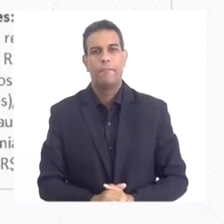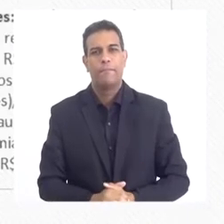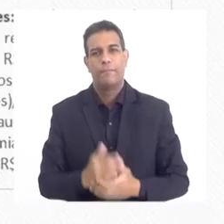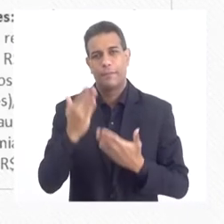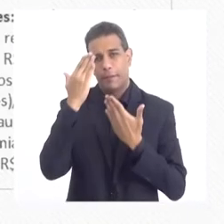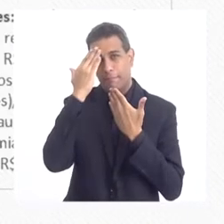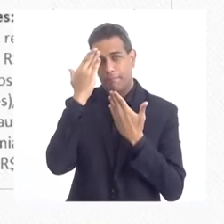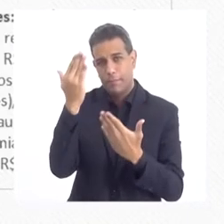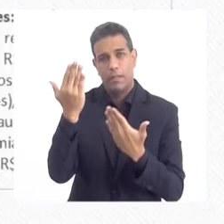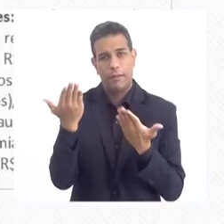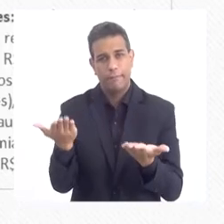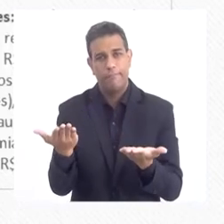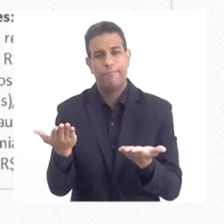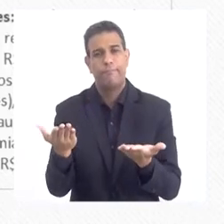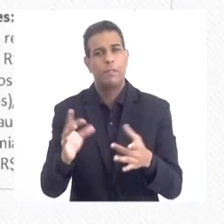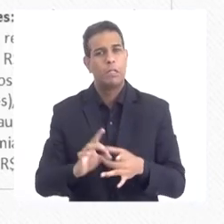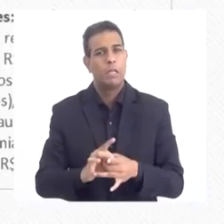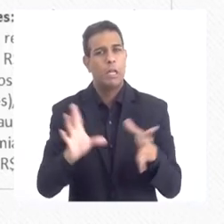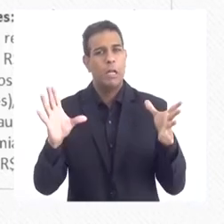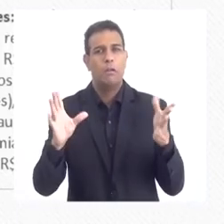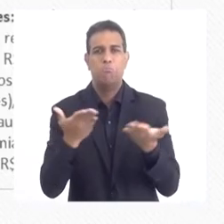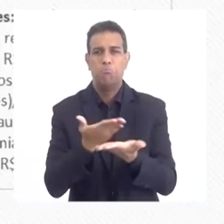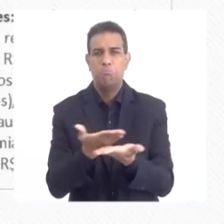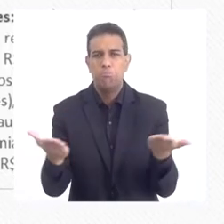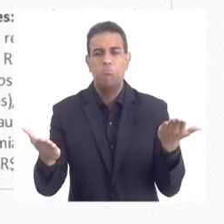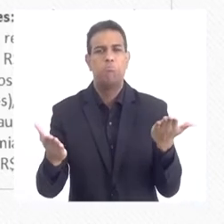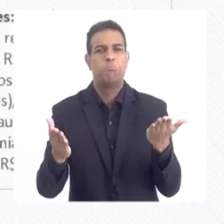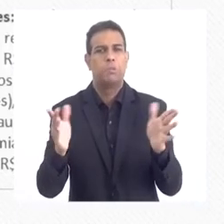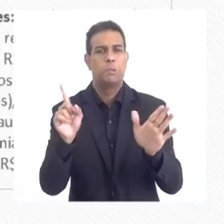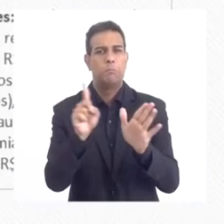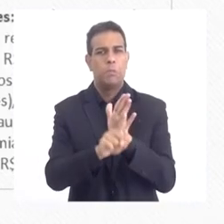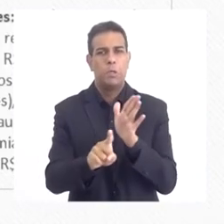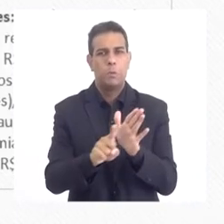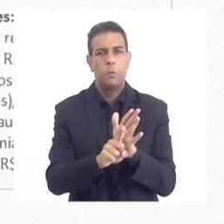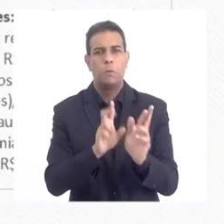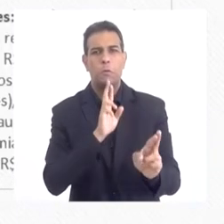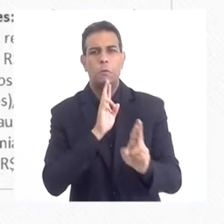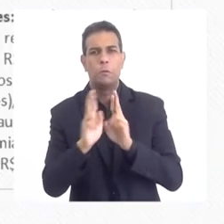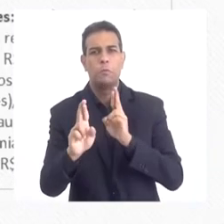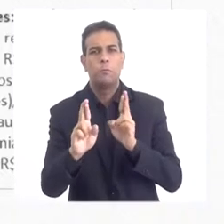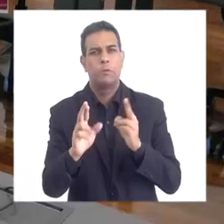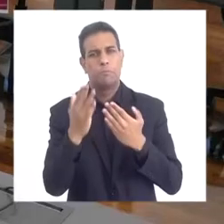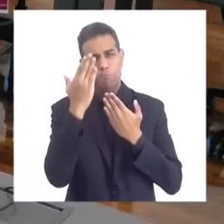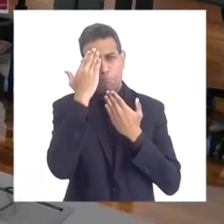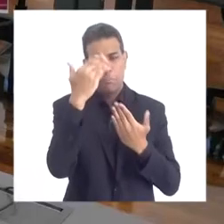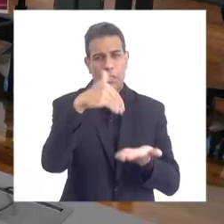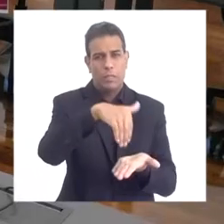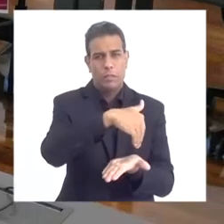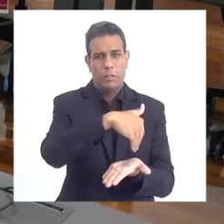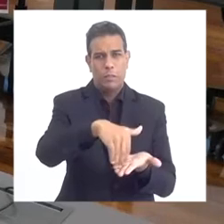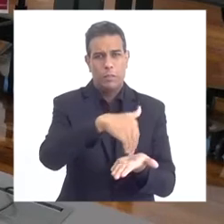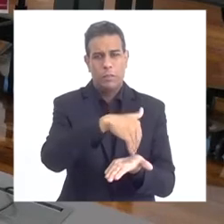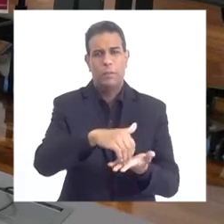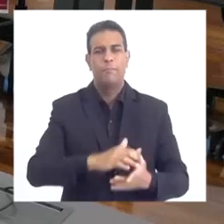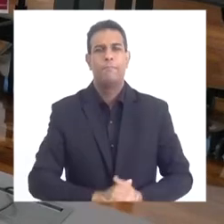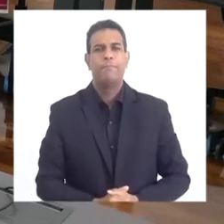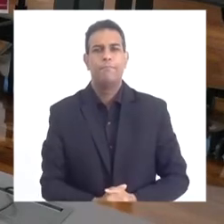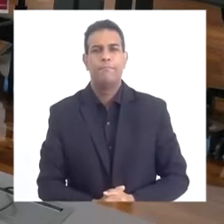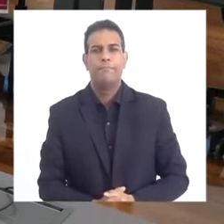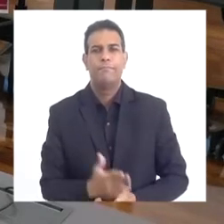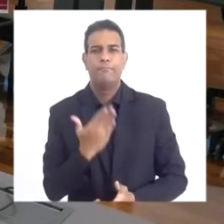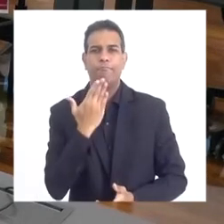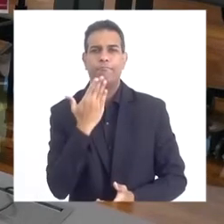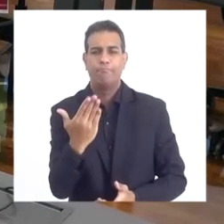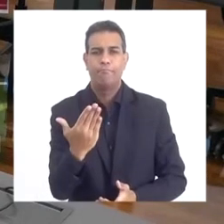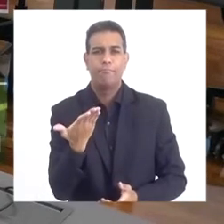Obrigado. É isso. Estou à disposição aí para qualquer pergunta. Obrigado, secretário. Eu quero solicitar que o